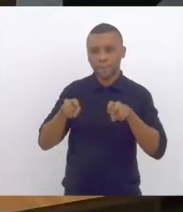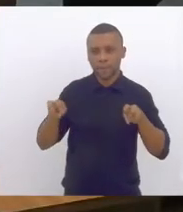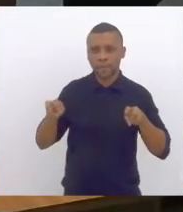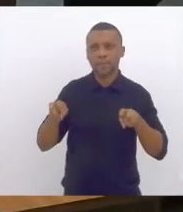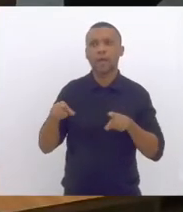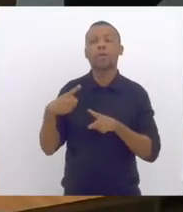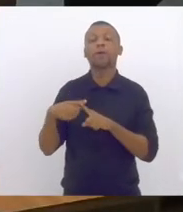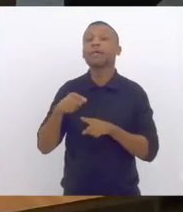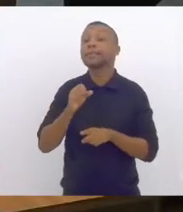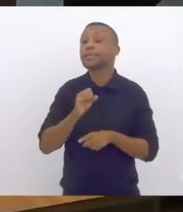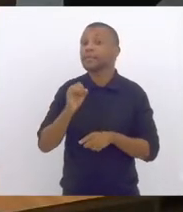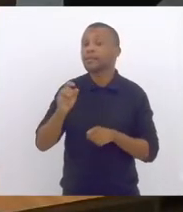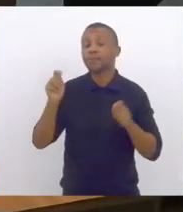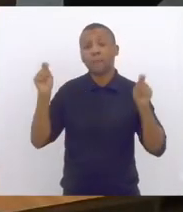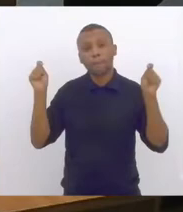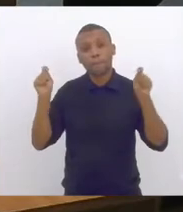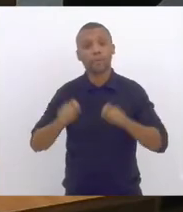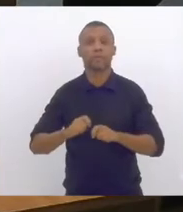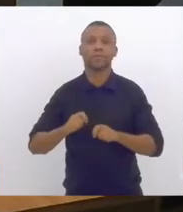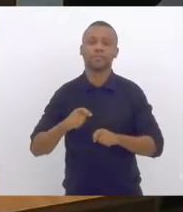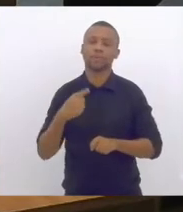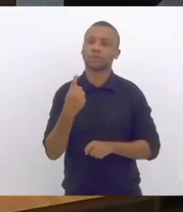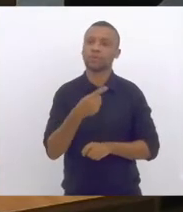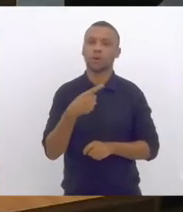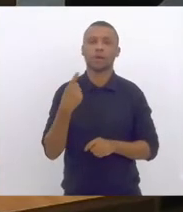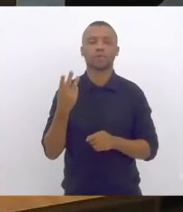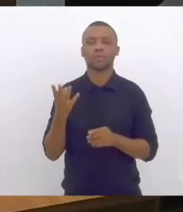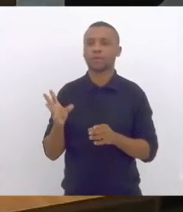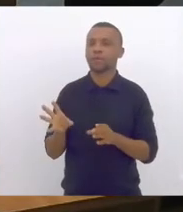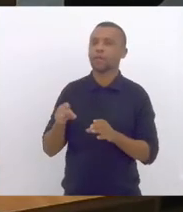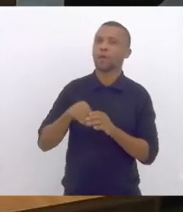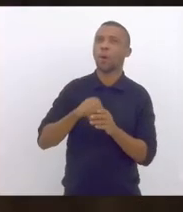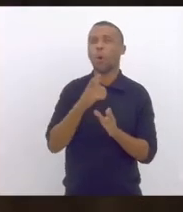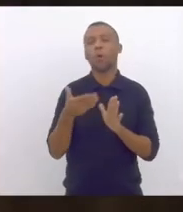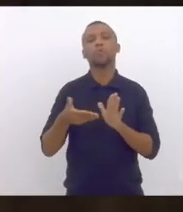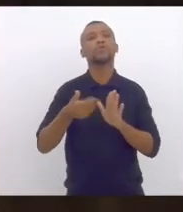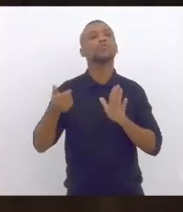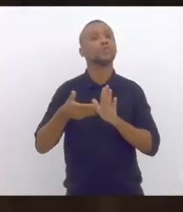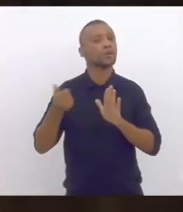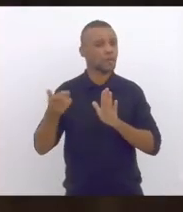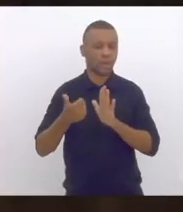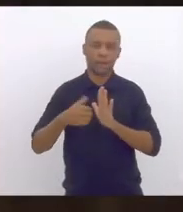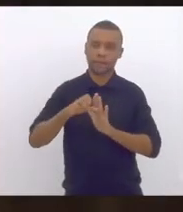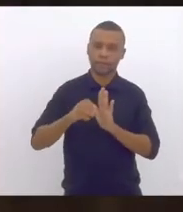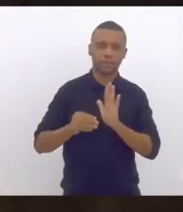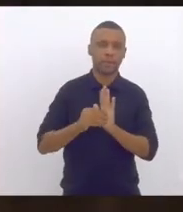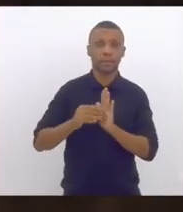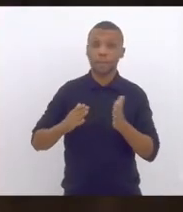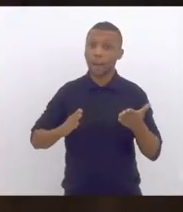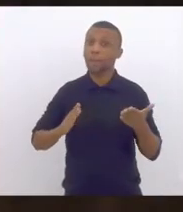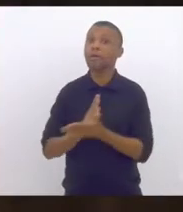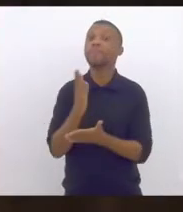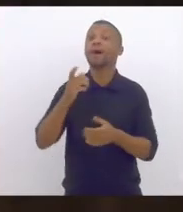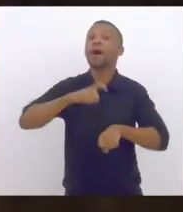Porque, se for possível, a gente... Incorpora as emendas. Né? Ou retira, enfim, para aprovar